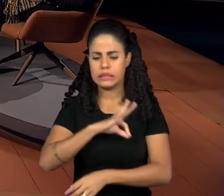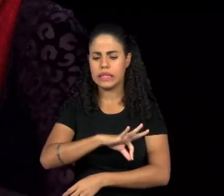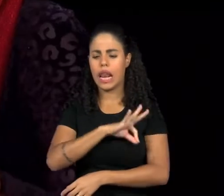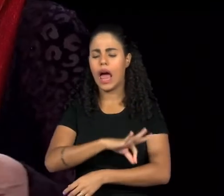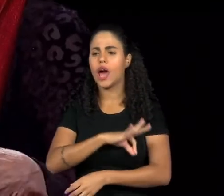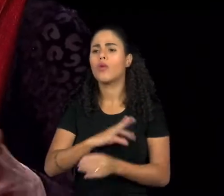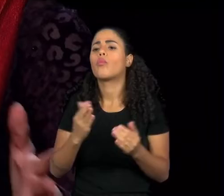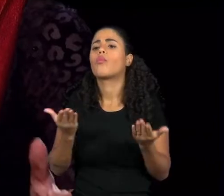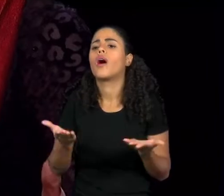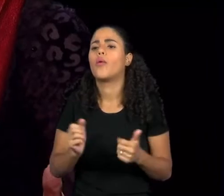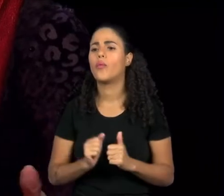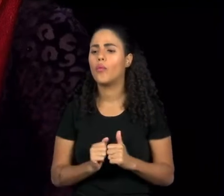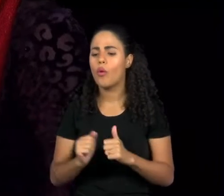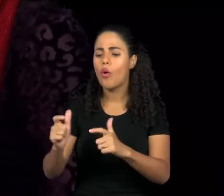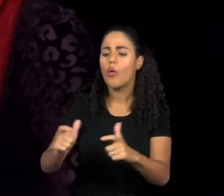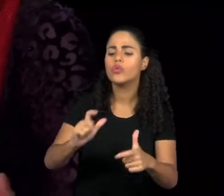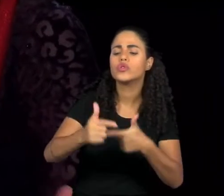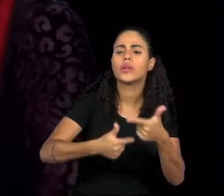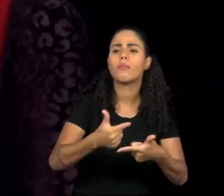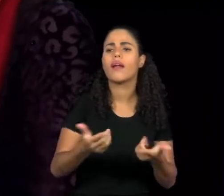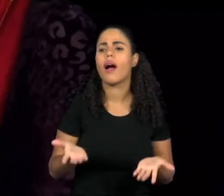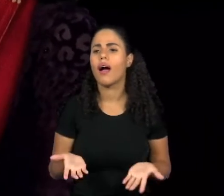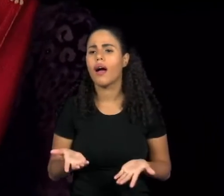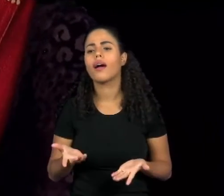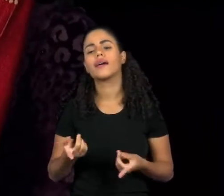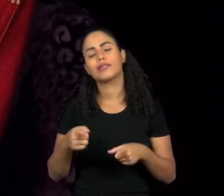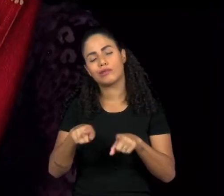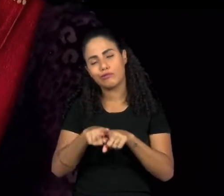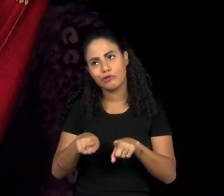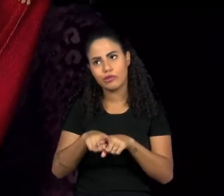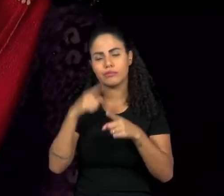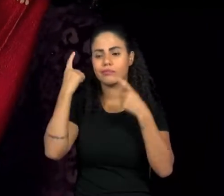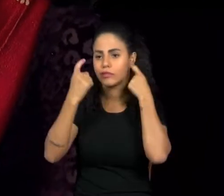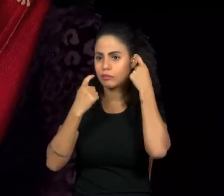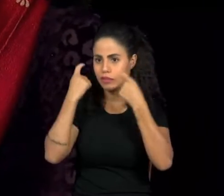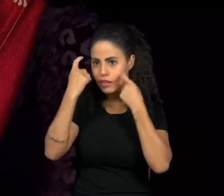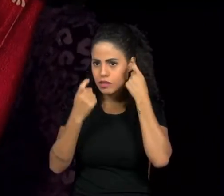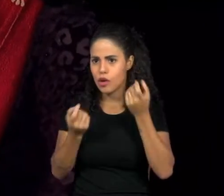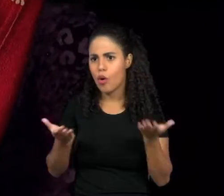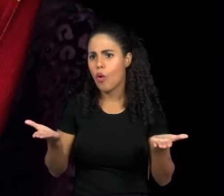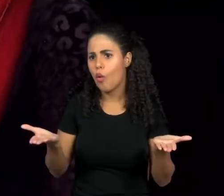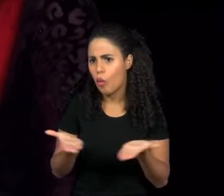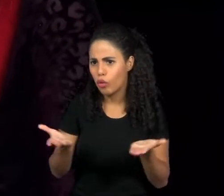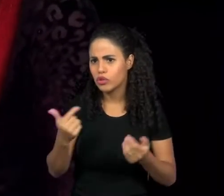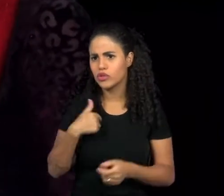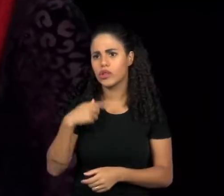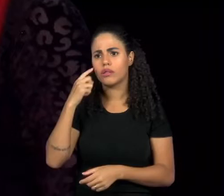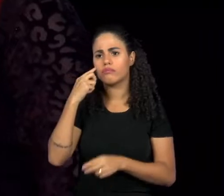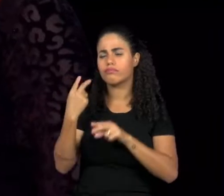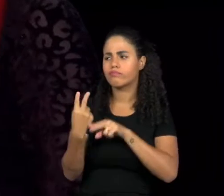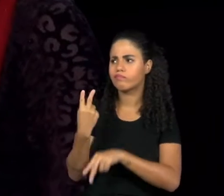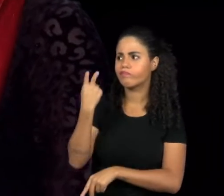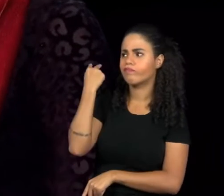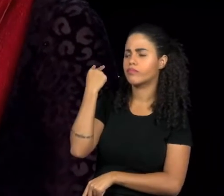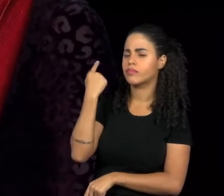eu menosprezava completamente, imagina, dava risada desse tipo de argumento. Hoje em dia, quando eu olho para trás, eu falo,